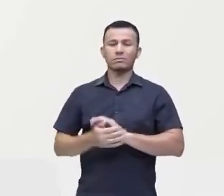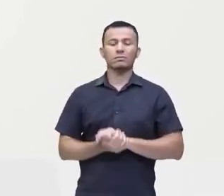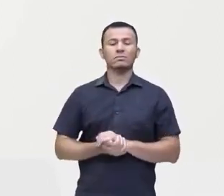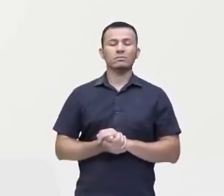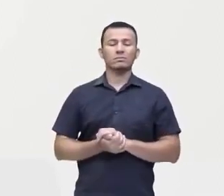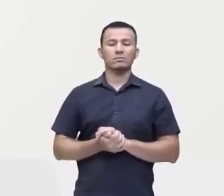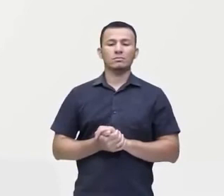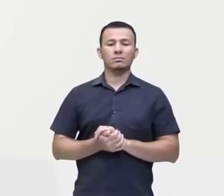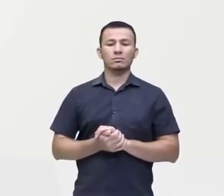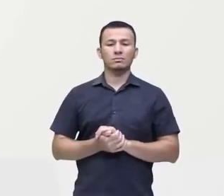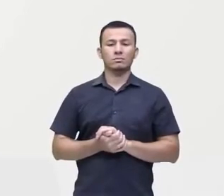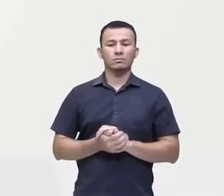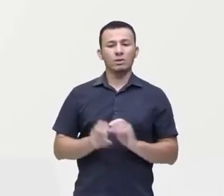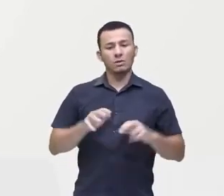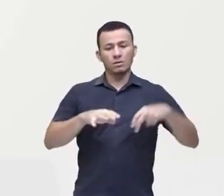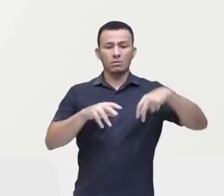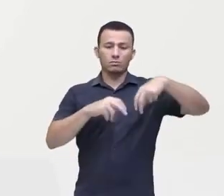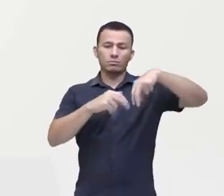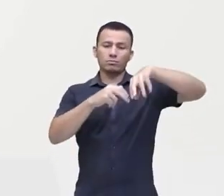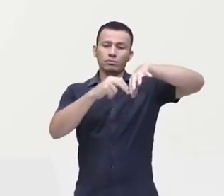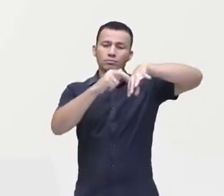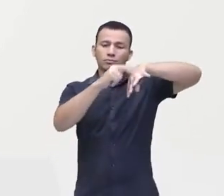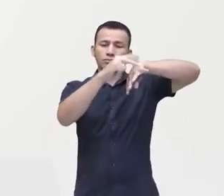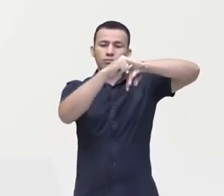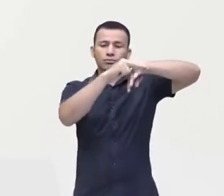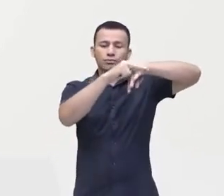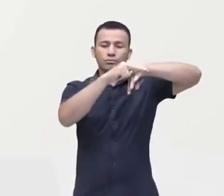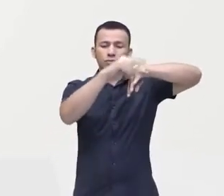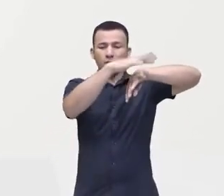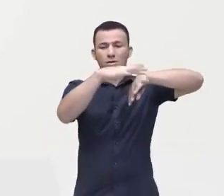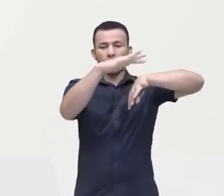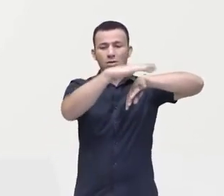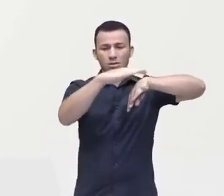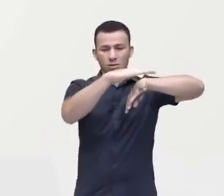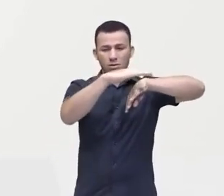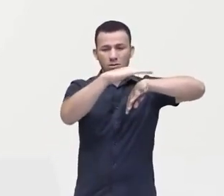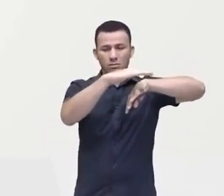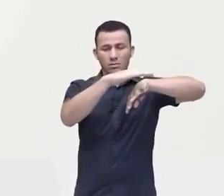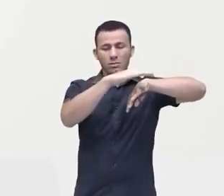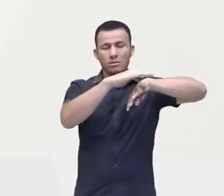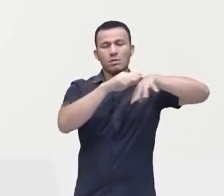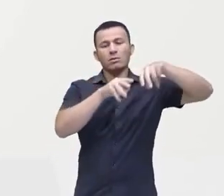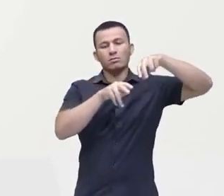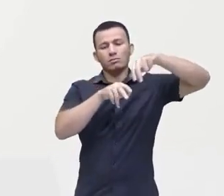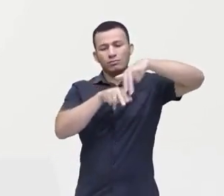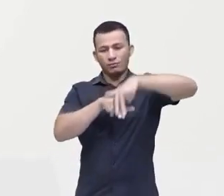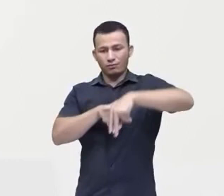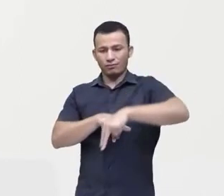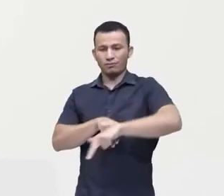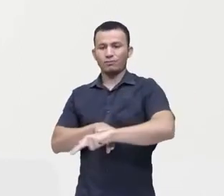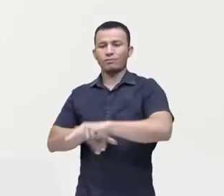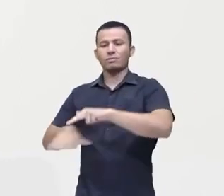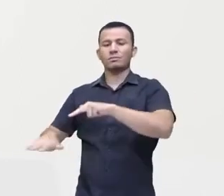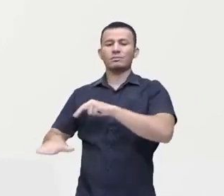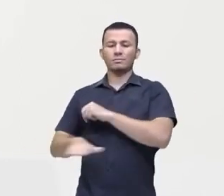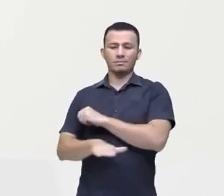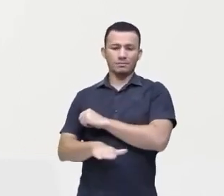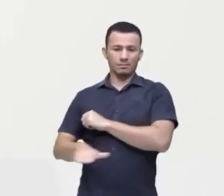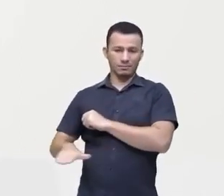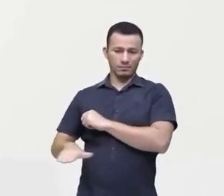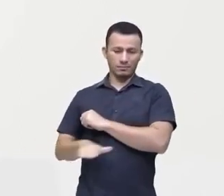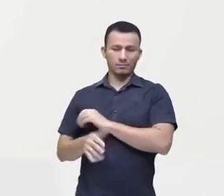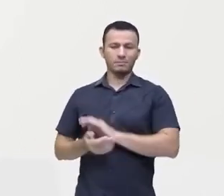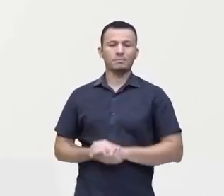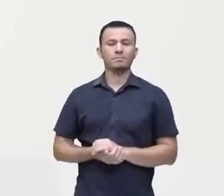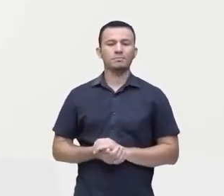estou em cima. Quando eu escorrego, eu fico embaixo. Olha aqui o balanço.